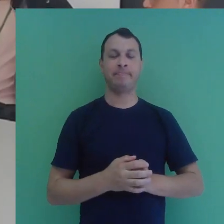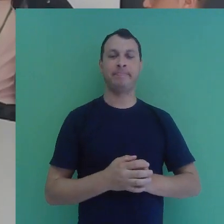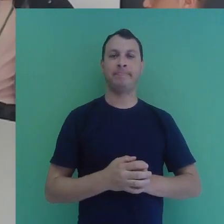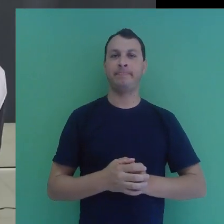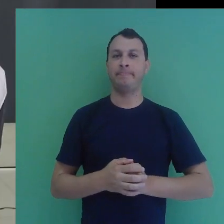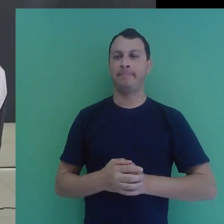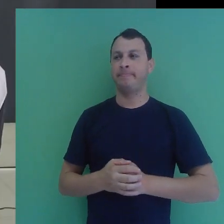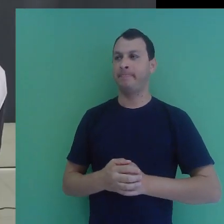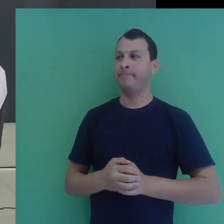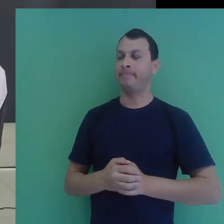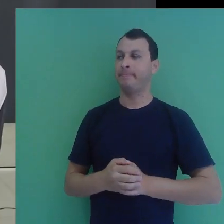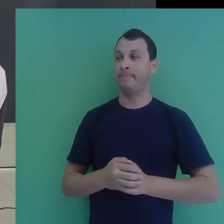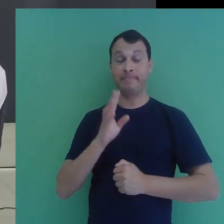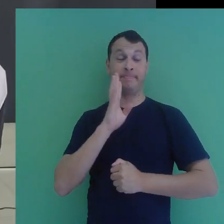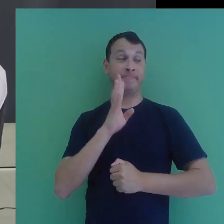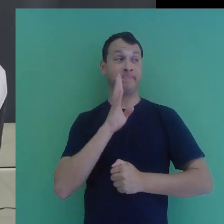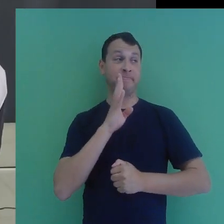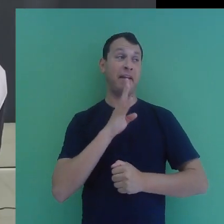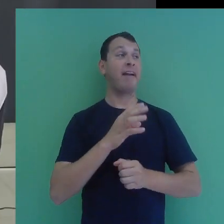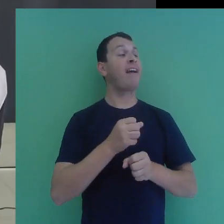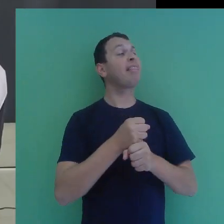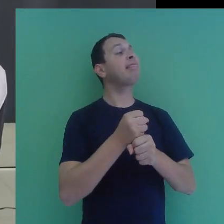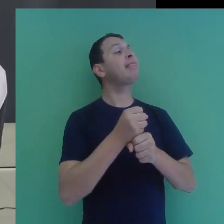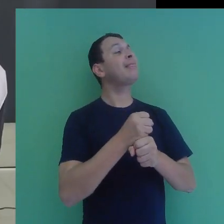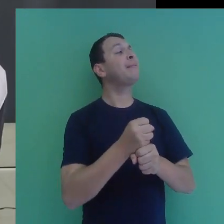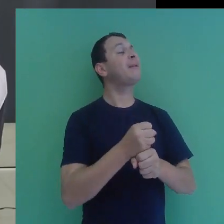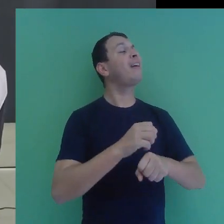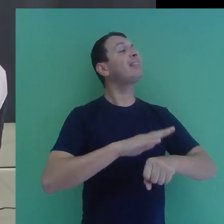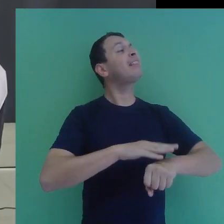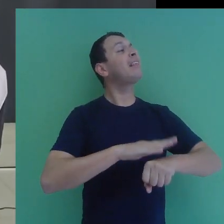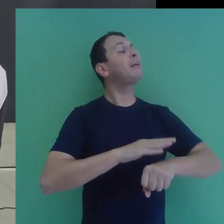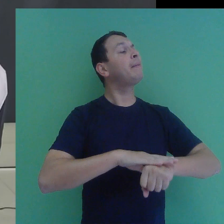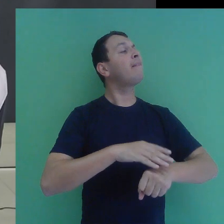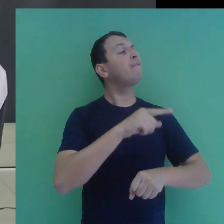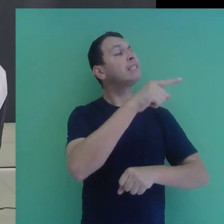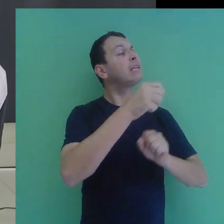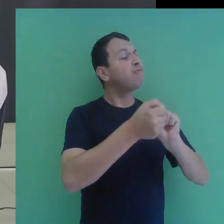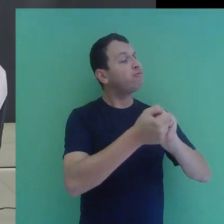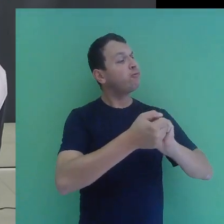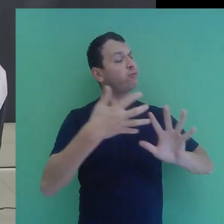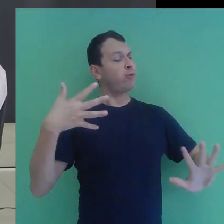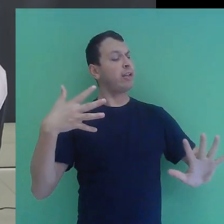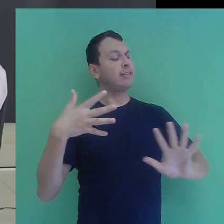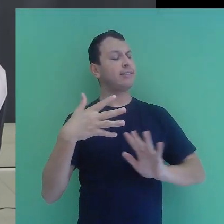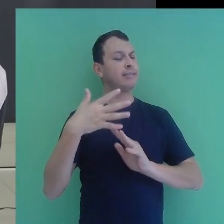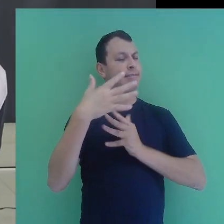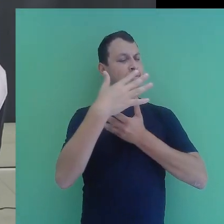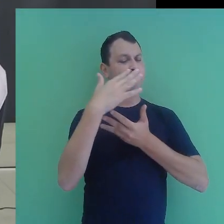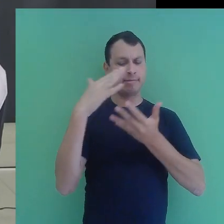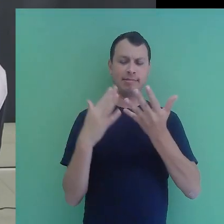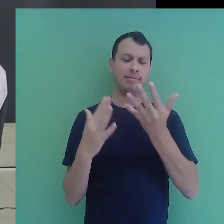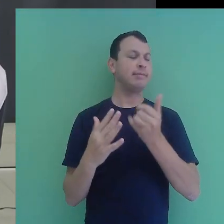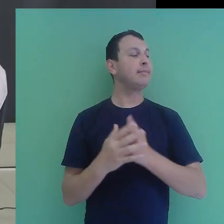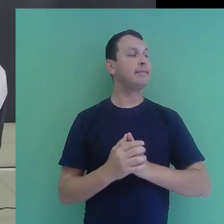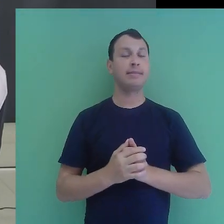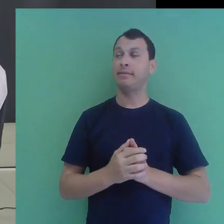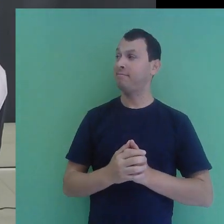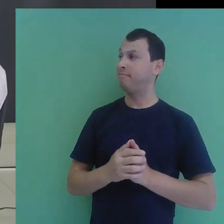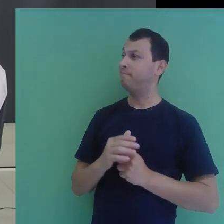coisas. Ah, legal. E demorou quanto tempo para você se considerar fluente em Libras? Olha,